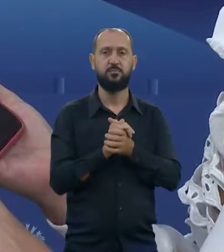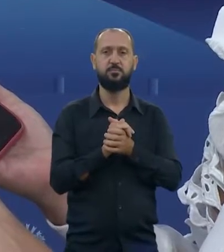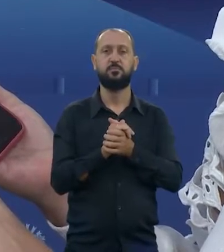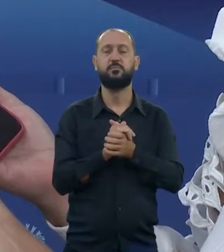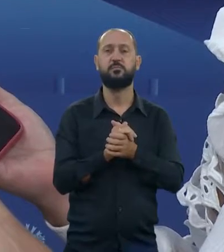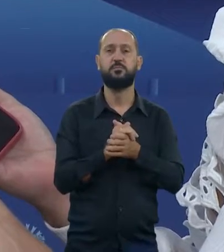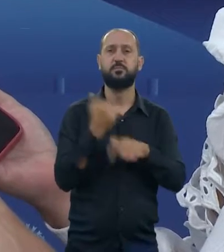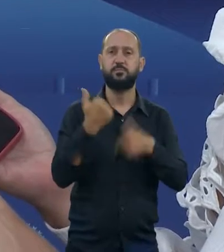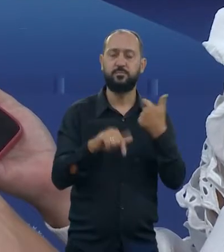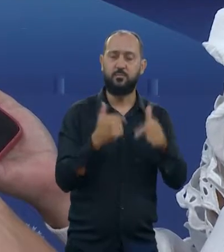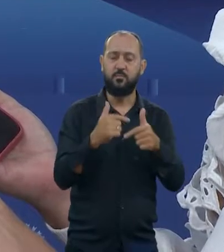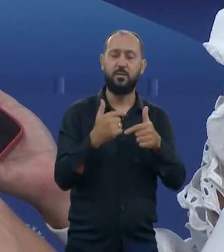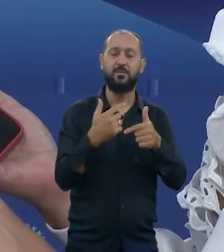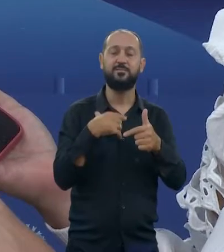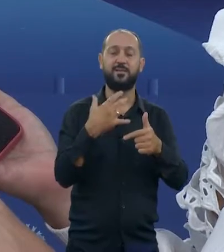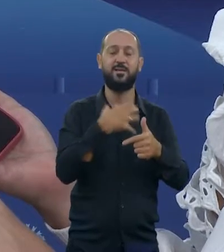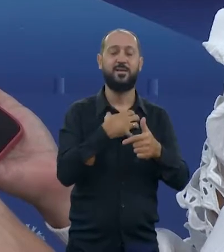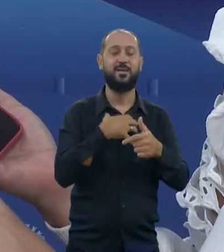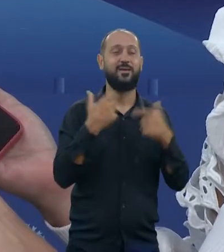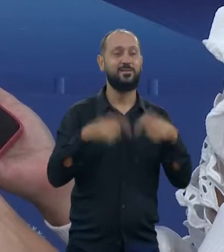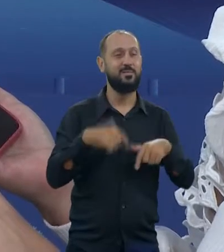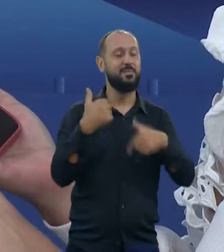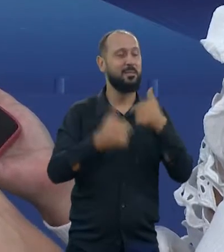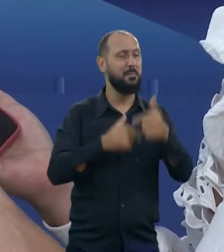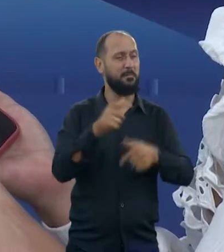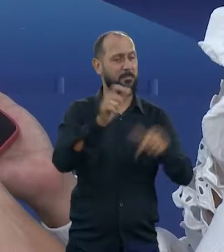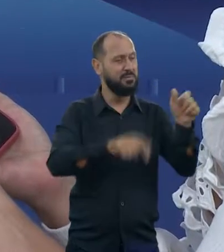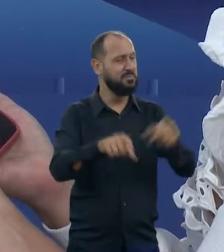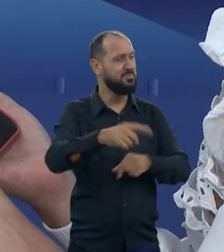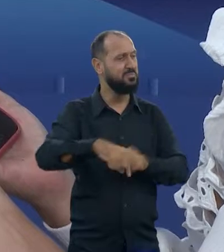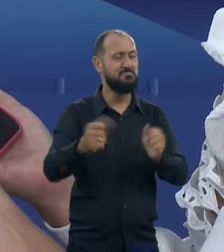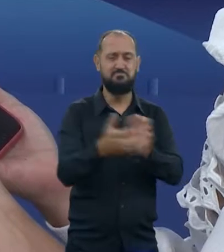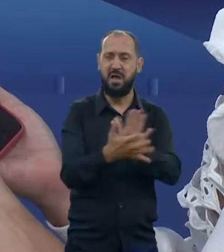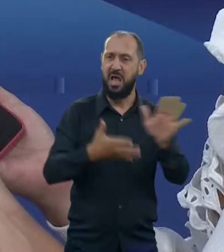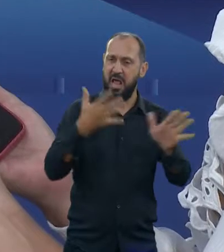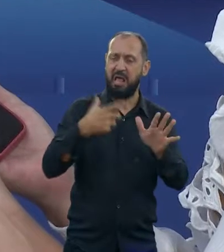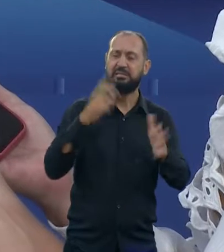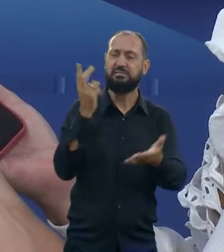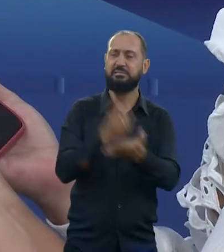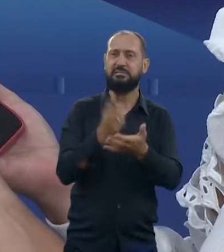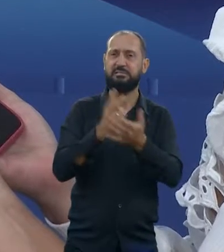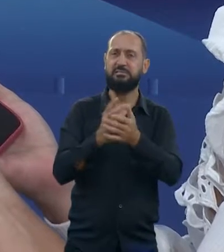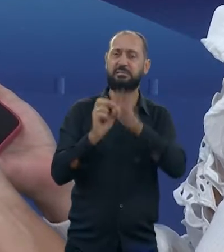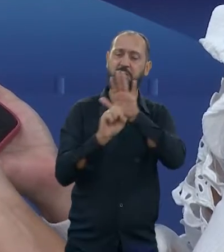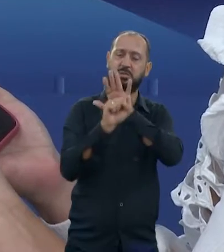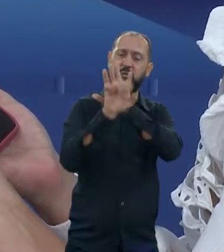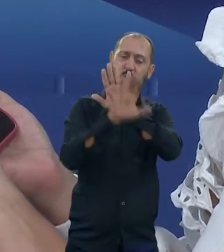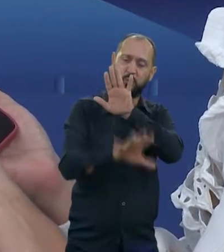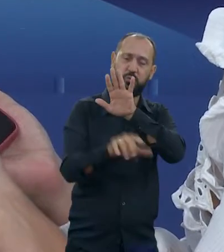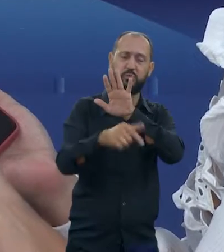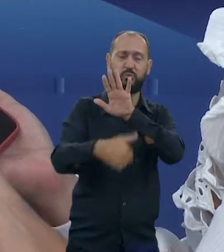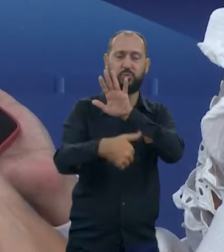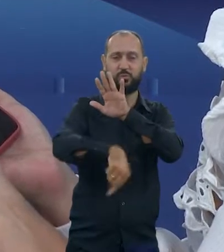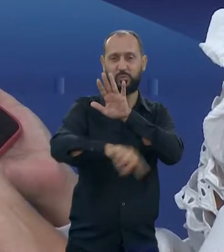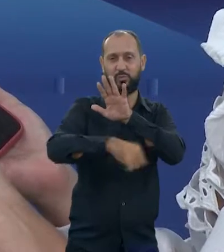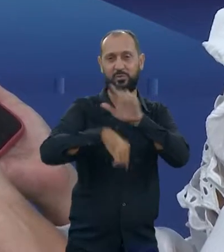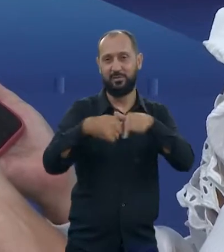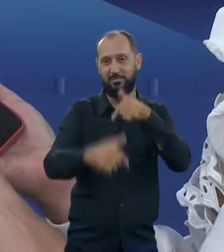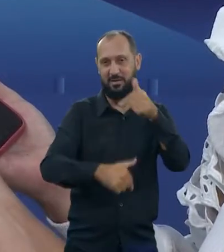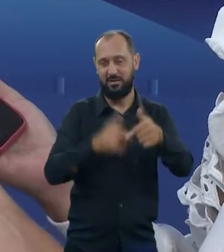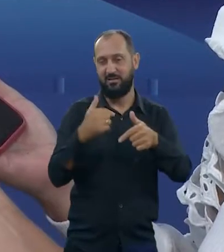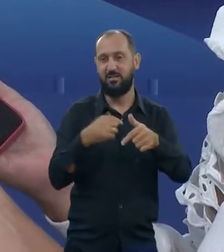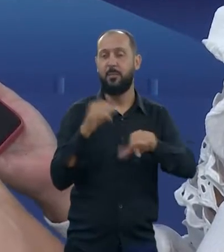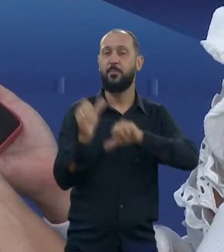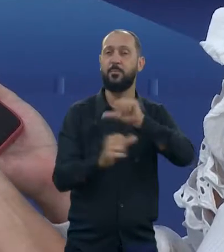trabalho, né, meu trabalho é um oásis, né, trabalho sempre com pessoas maravilhosas, sempre transmitindo essa luz no trabalho,